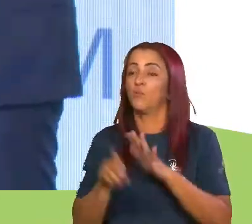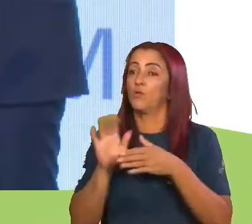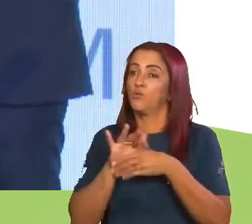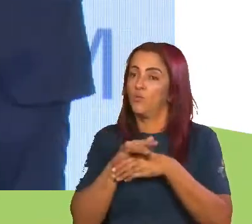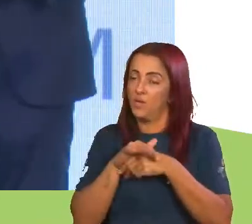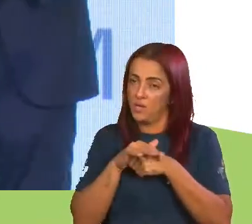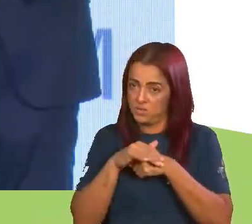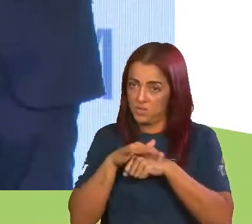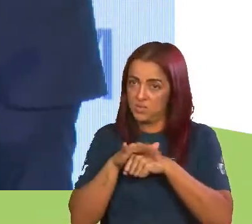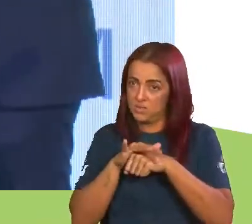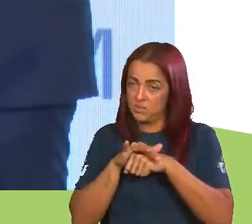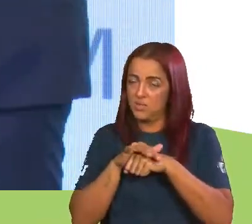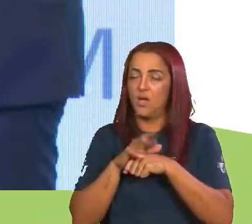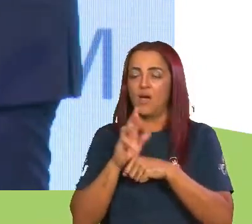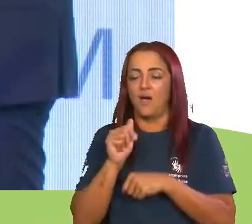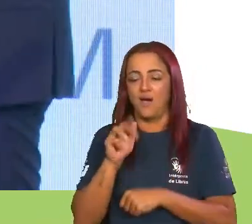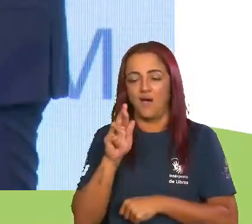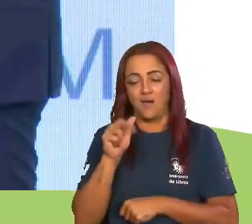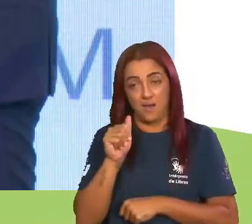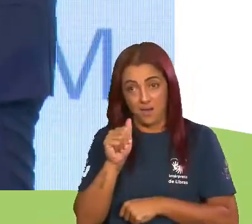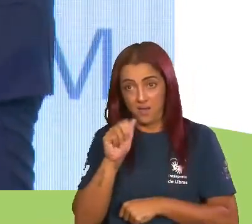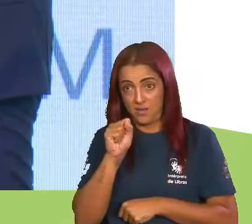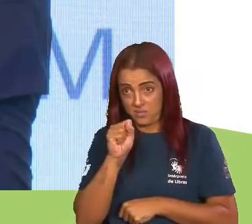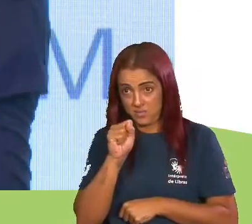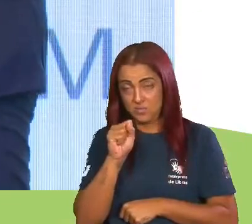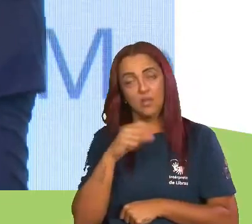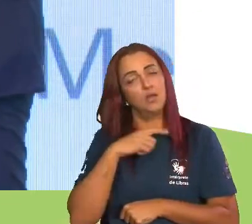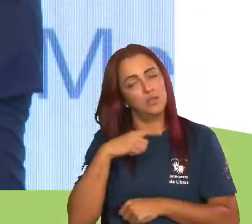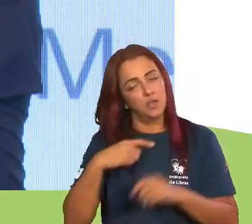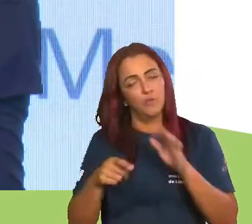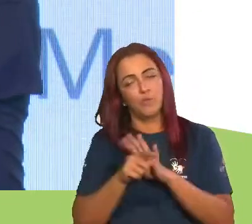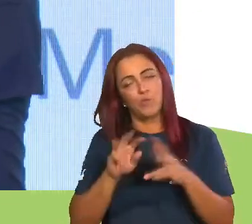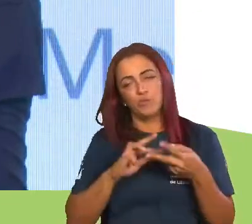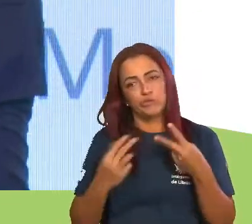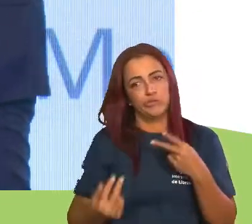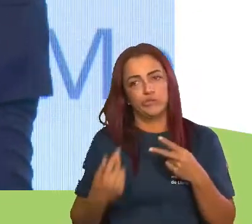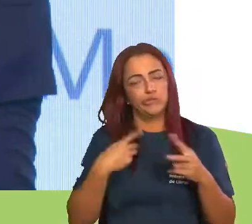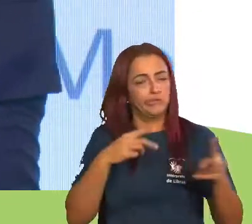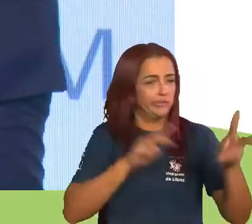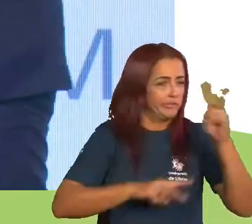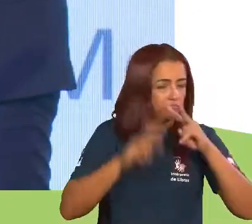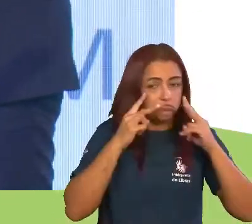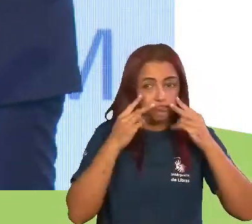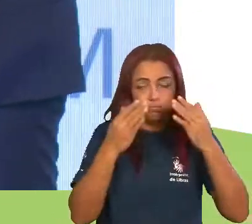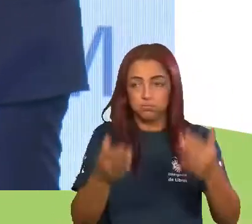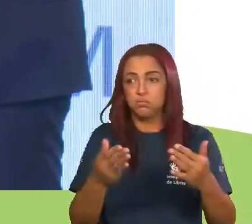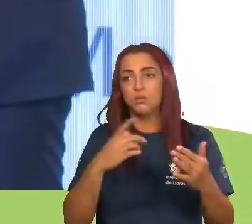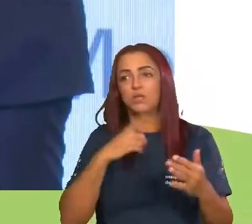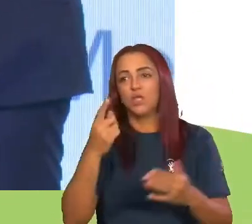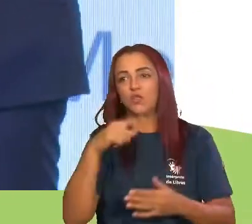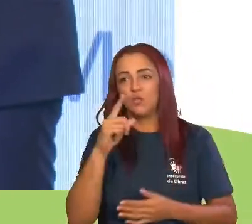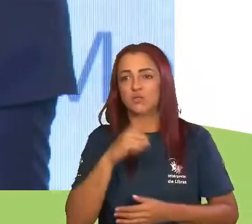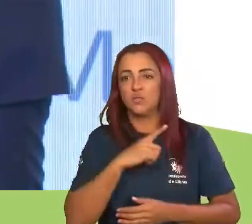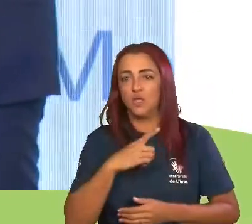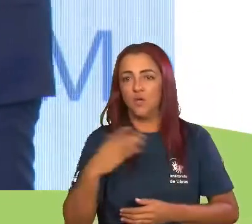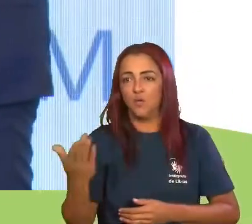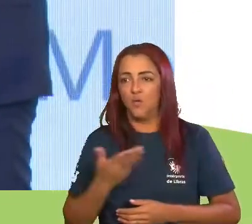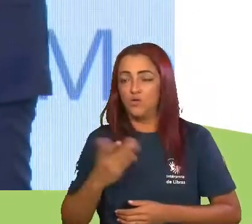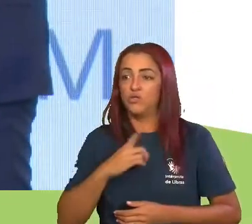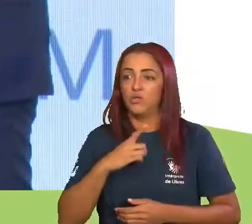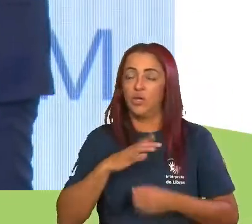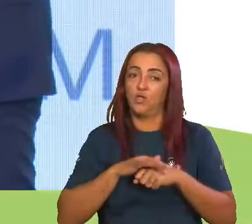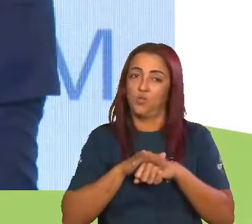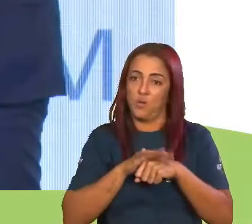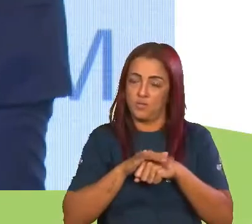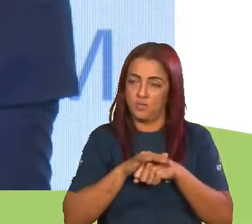pesquisas em doenças raras e genética. Então, essas visibilidades que nós temos hoje para as doenças